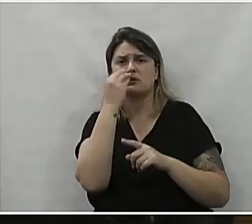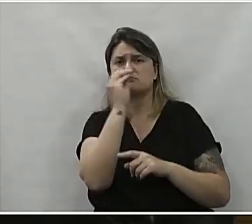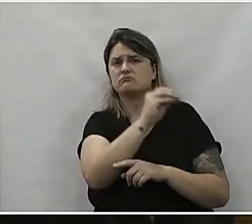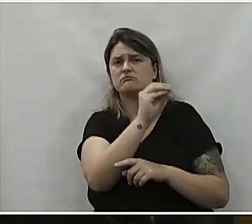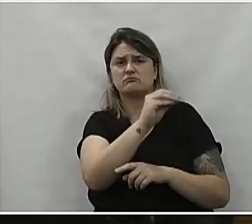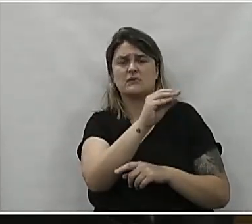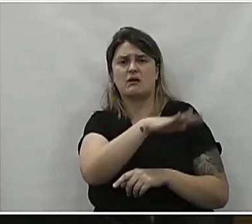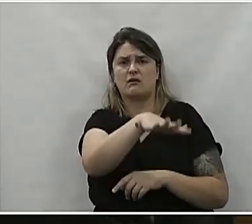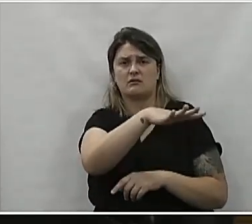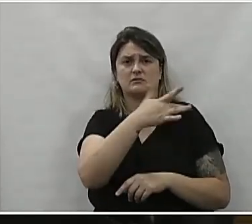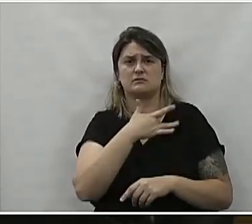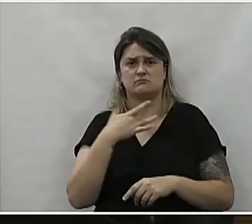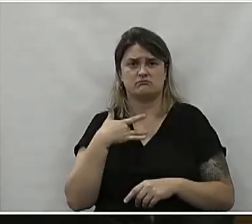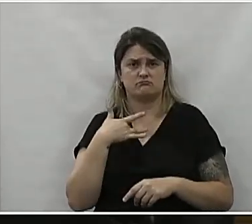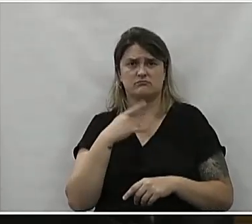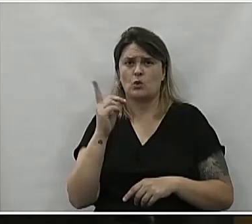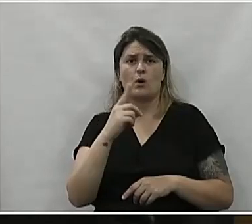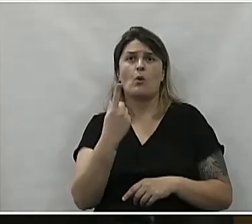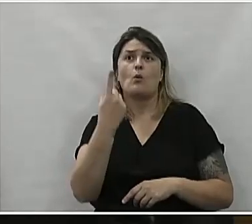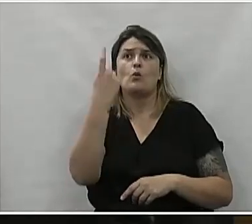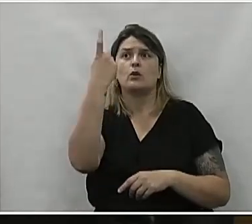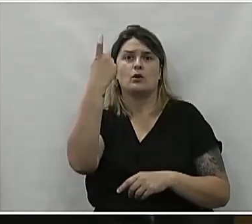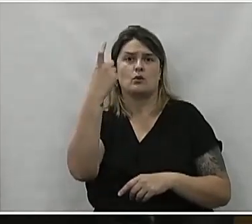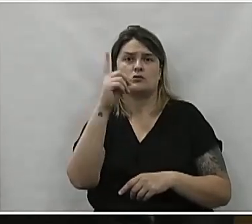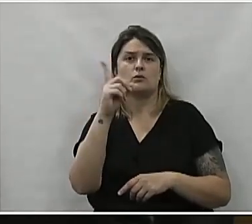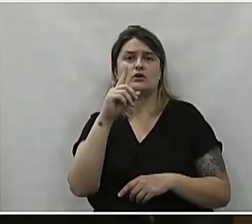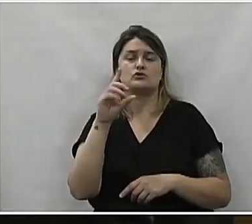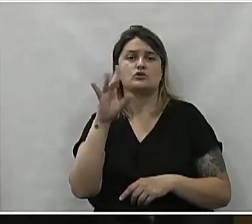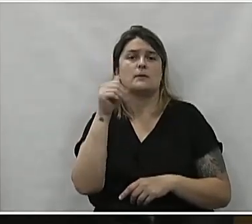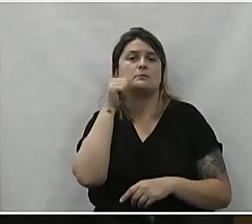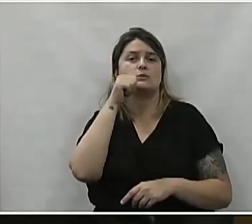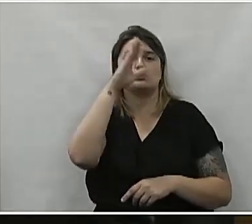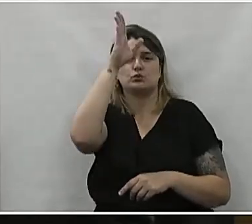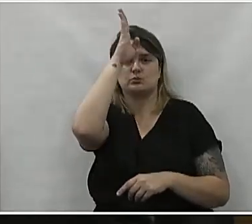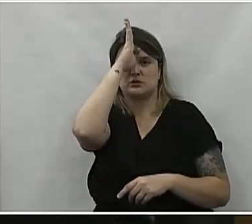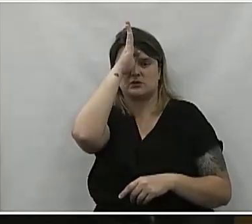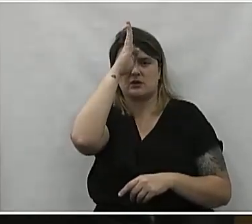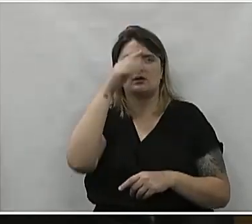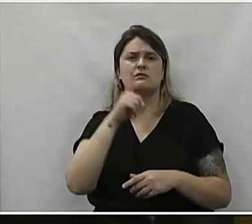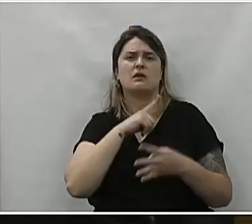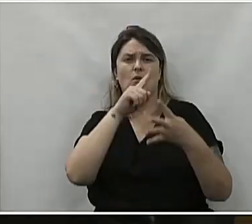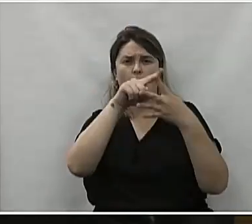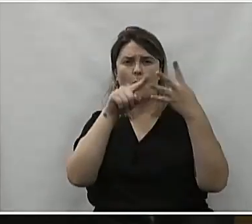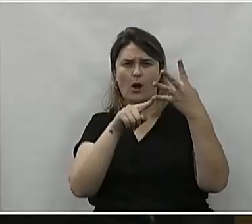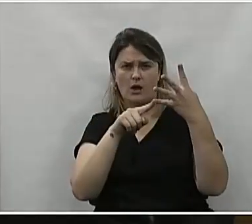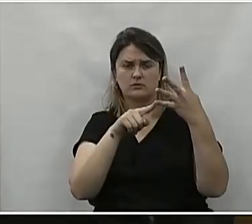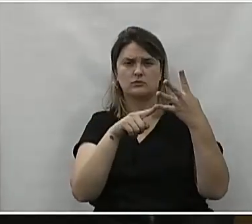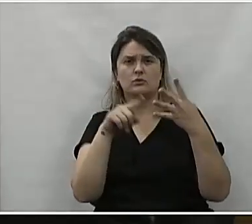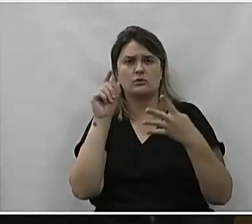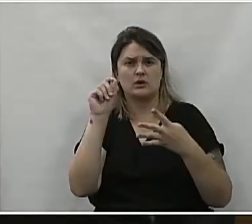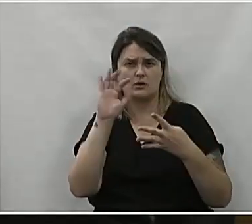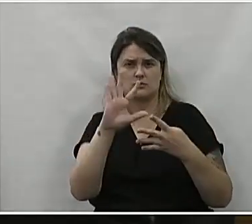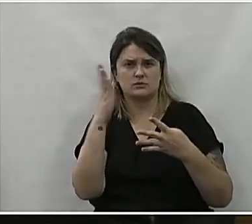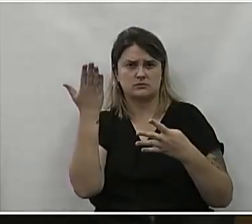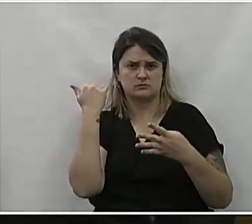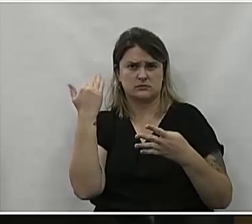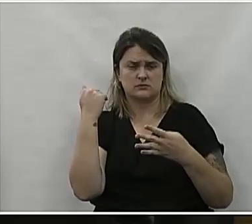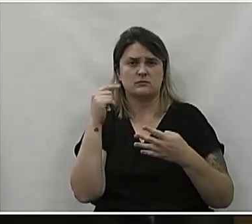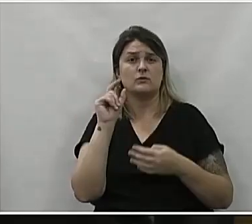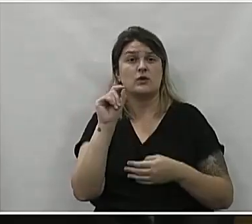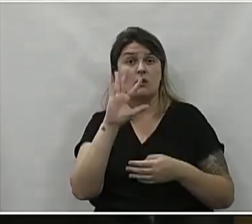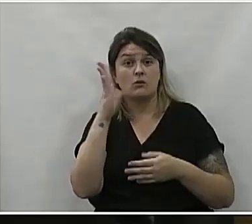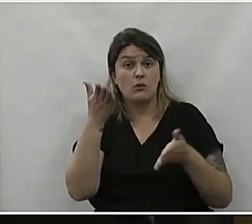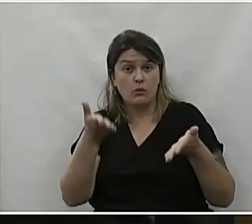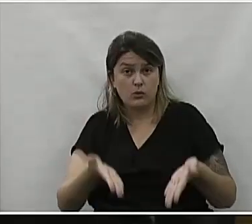Da saúde Que não é um Que não foi só Com a minha sobrinha Vou citar Quatro casos Muito recentes Inclusive um Que